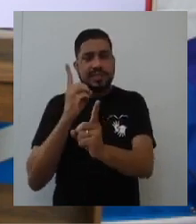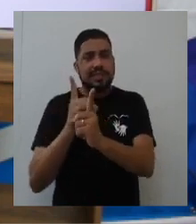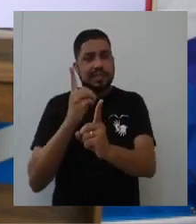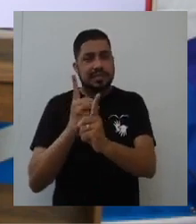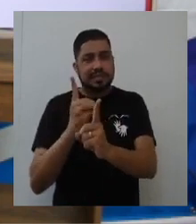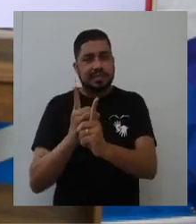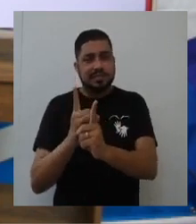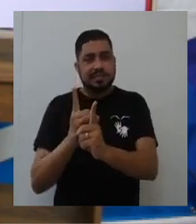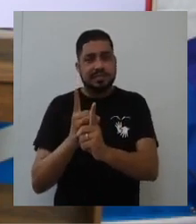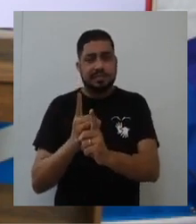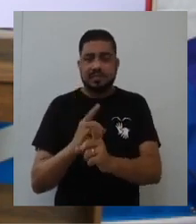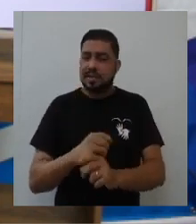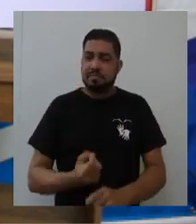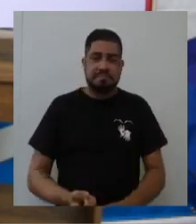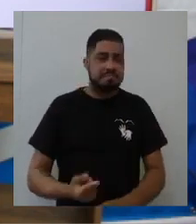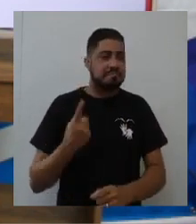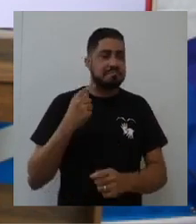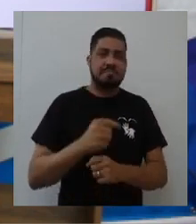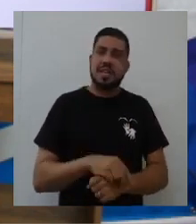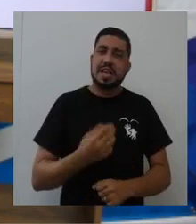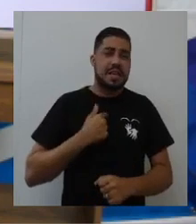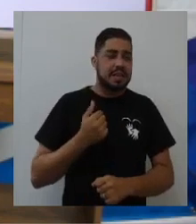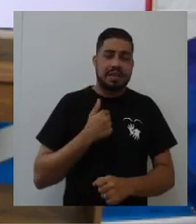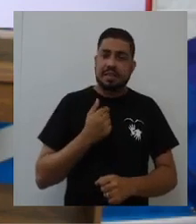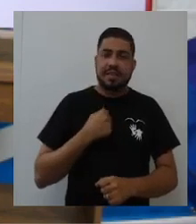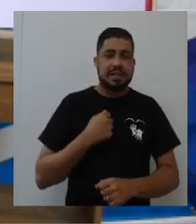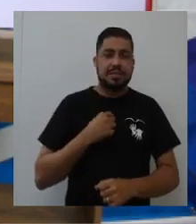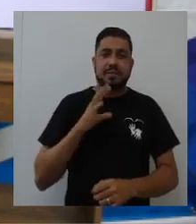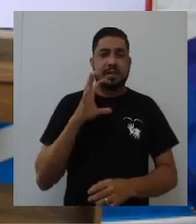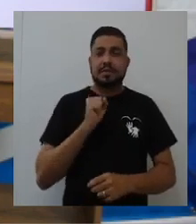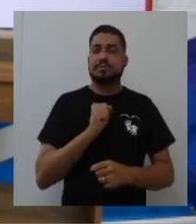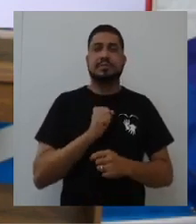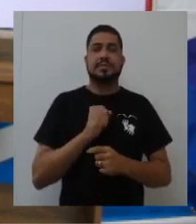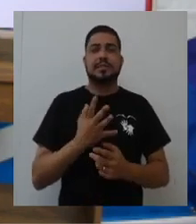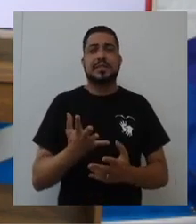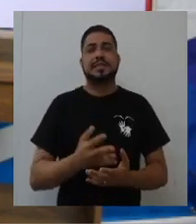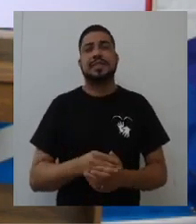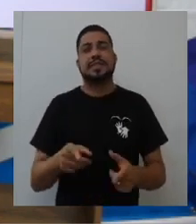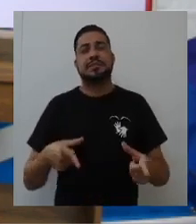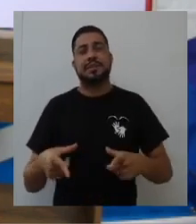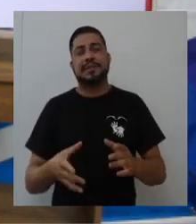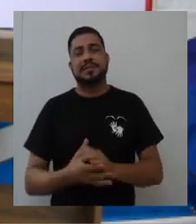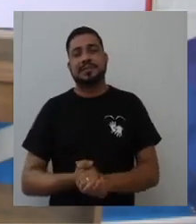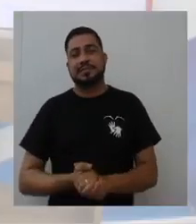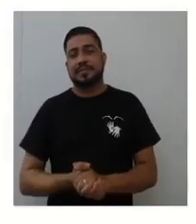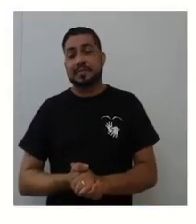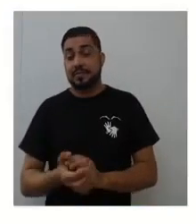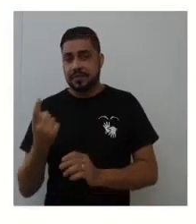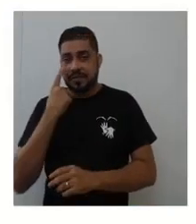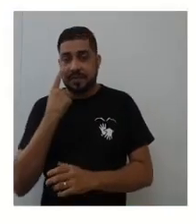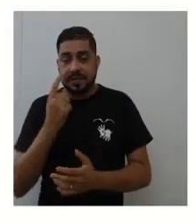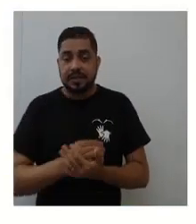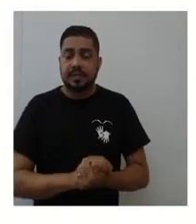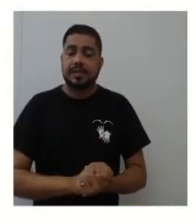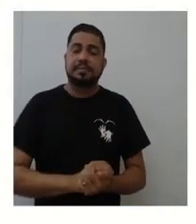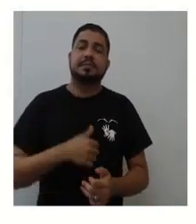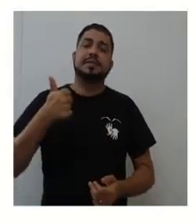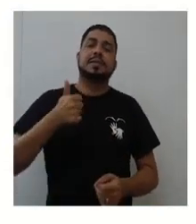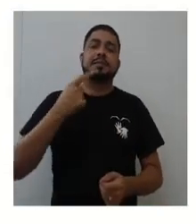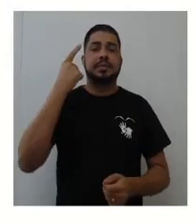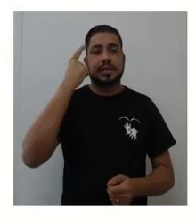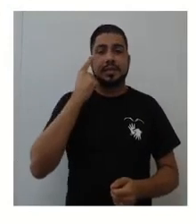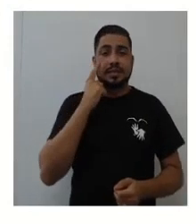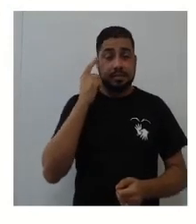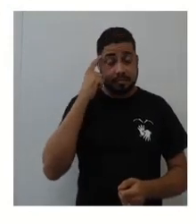é assim, incrível. Eu sou encantada por esse tipo de trabalho. Olha só. Primeiro, a gente tem que pensar o